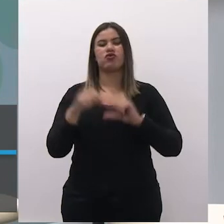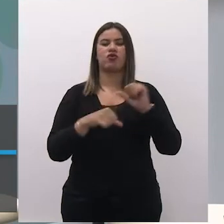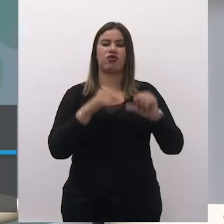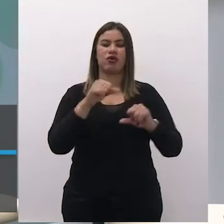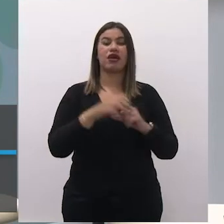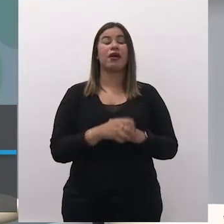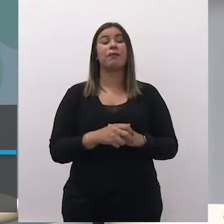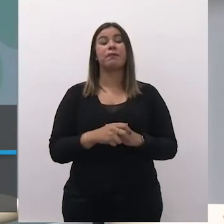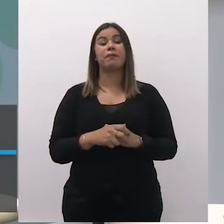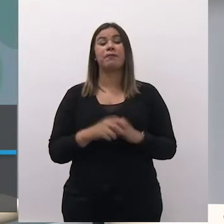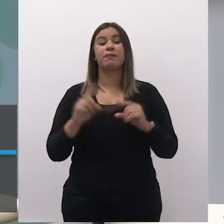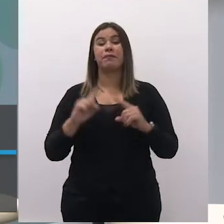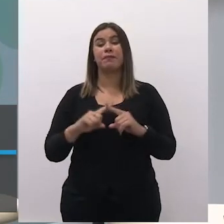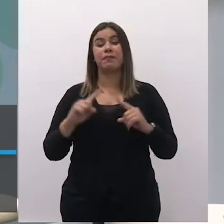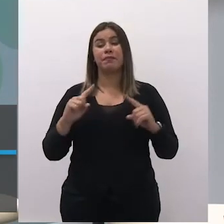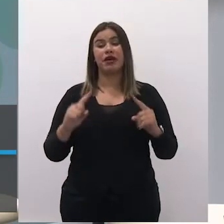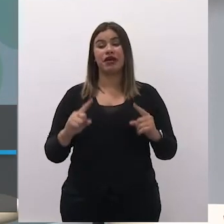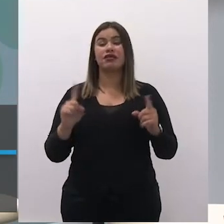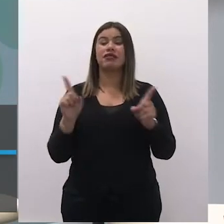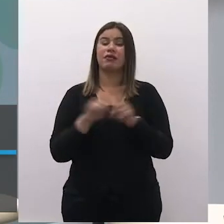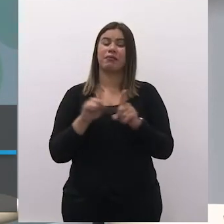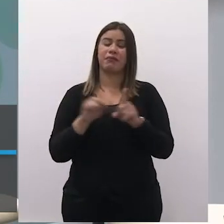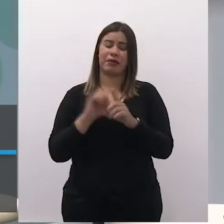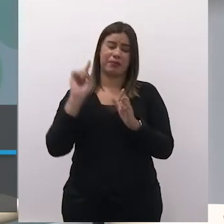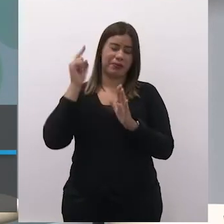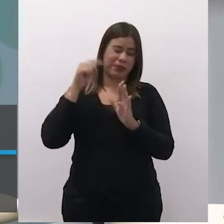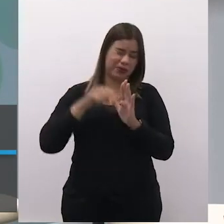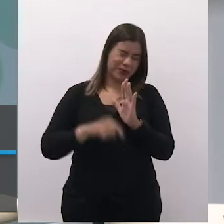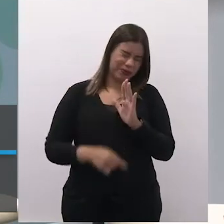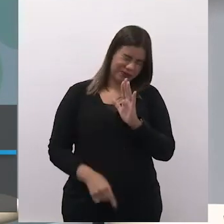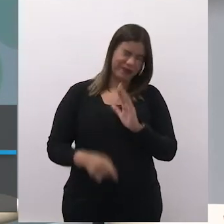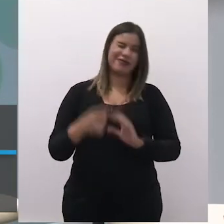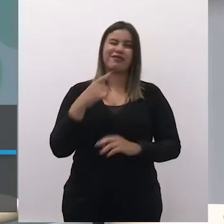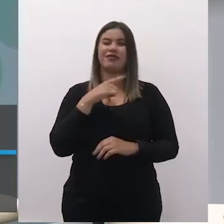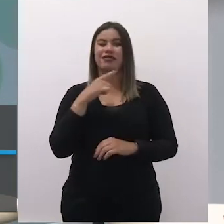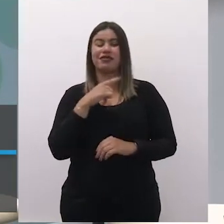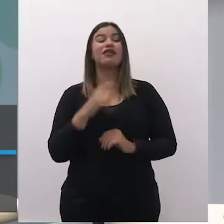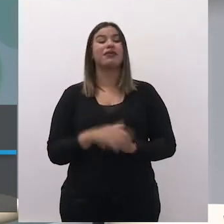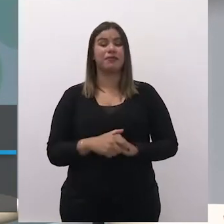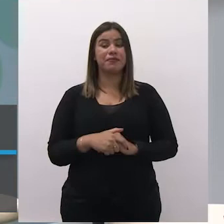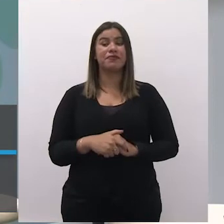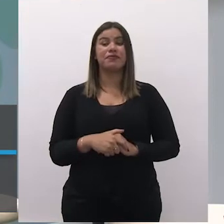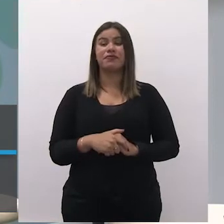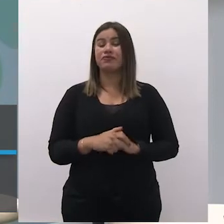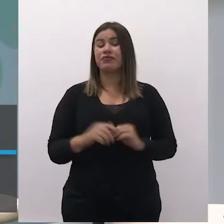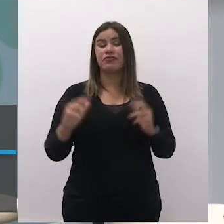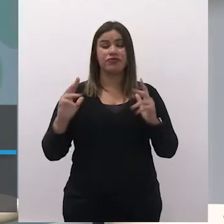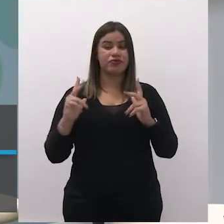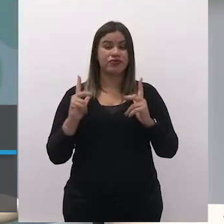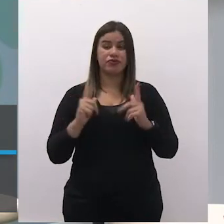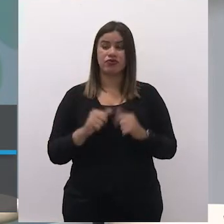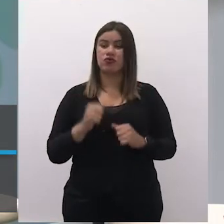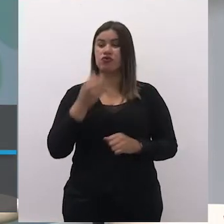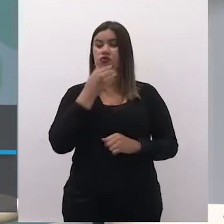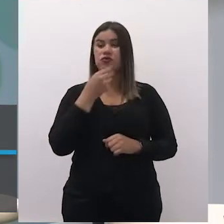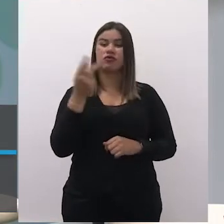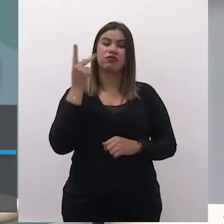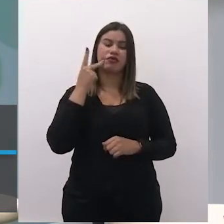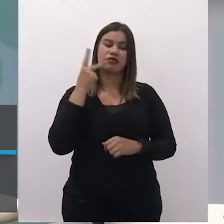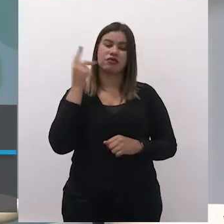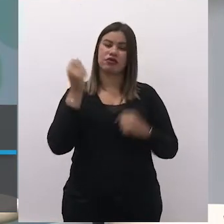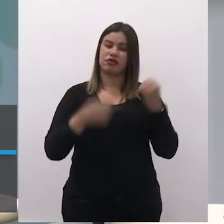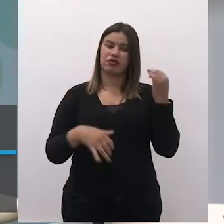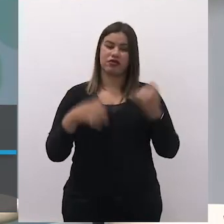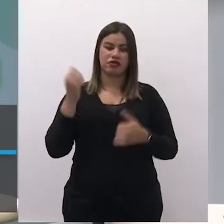mas é uma fase extremamente complexa, onde tudo isso que o Piaget explicou em toda a